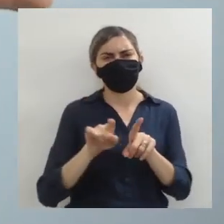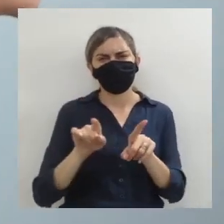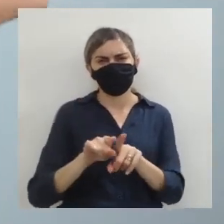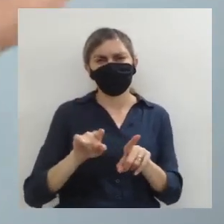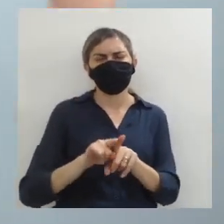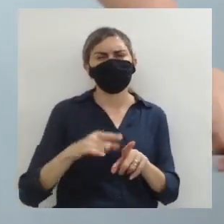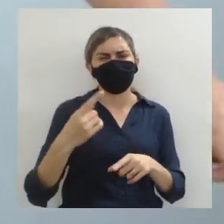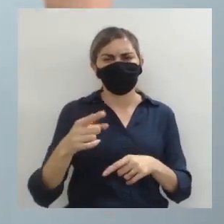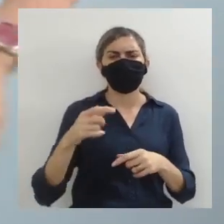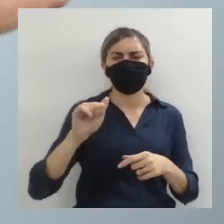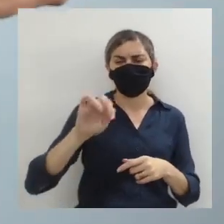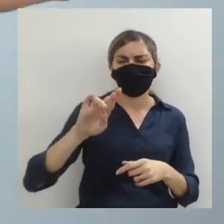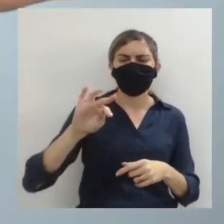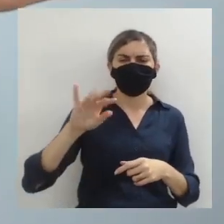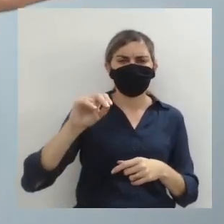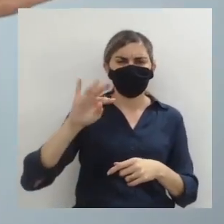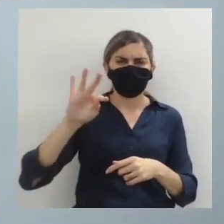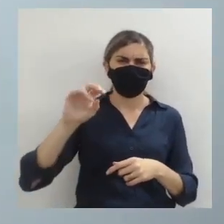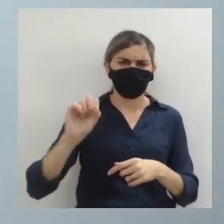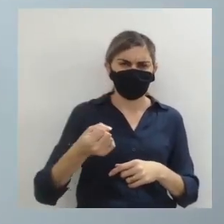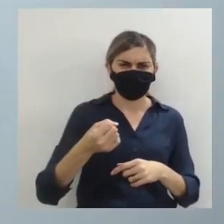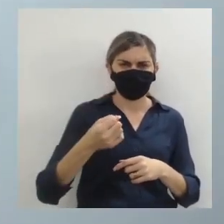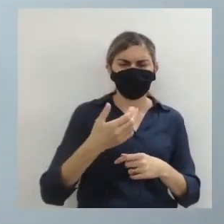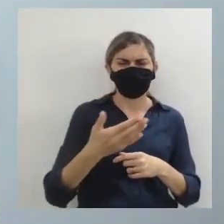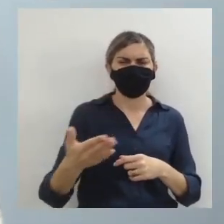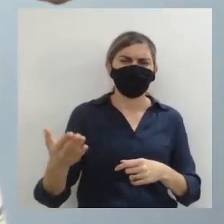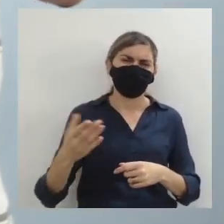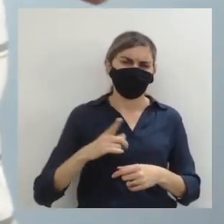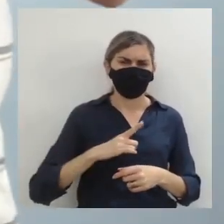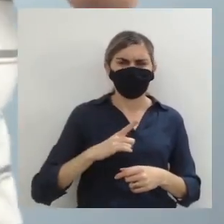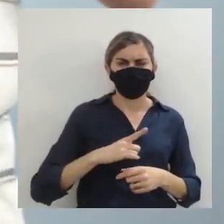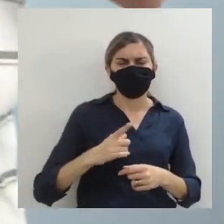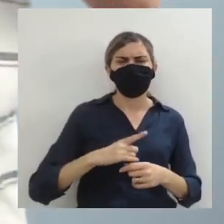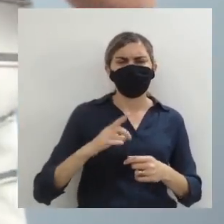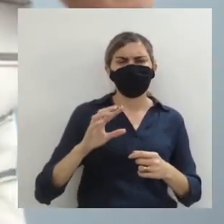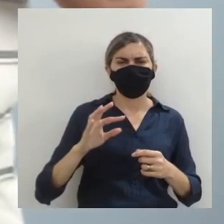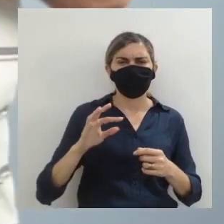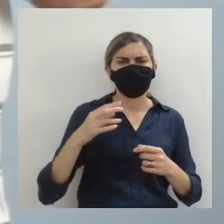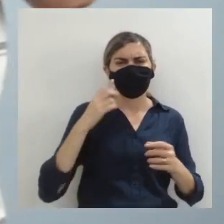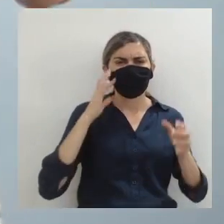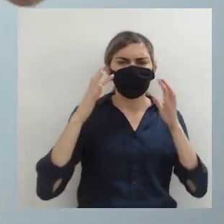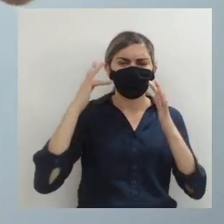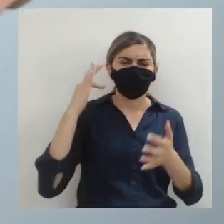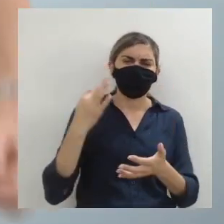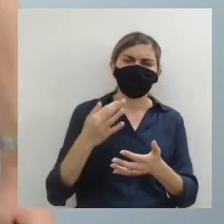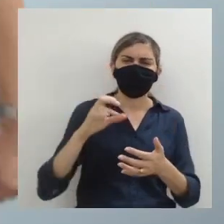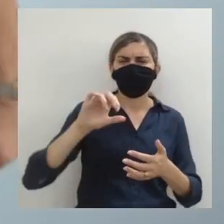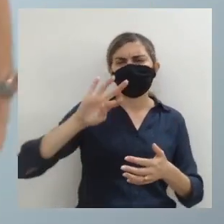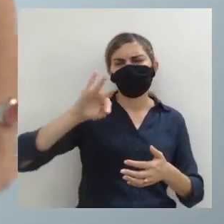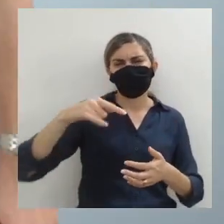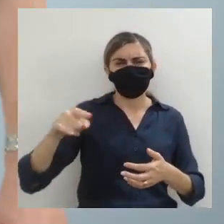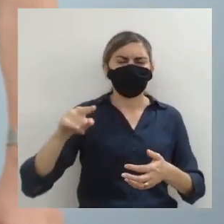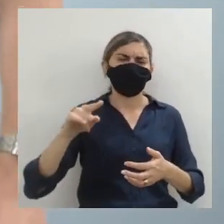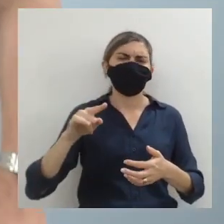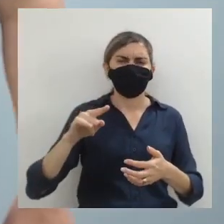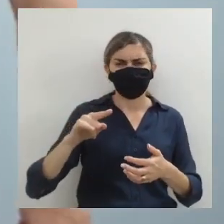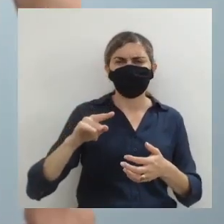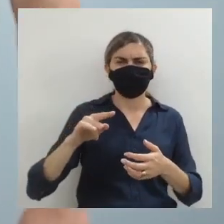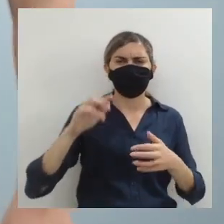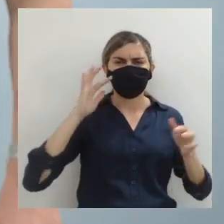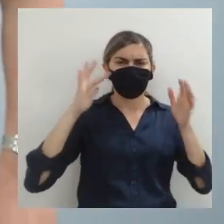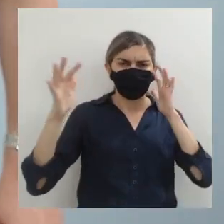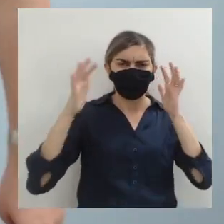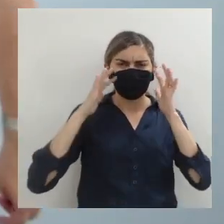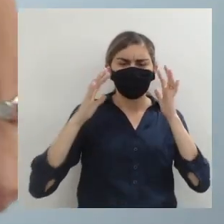seu discípulo Aristóteles, além de ter uma fundamentação cristã baseada nas